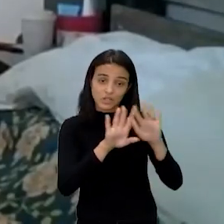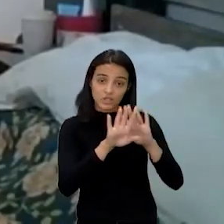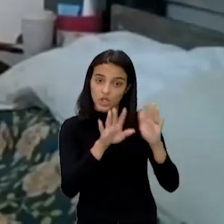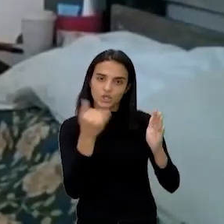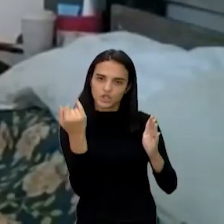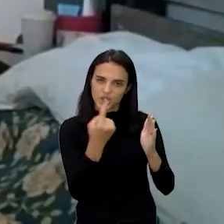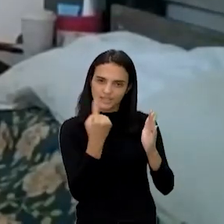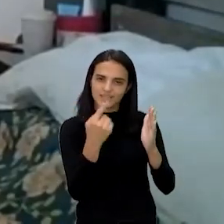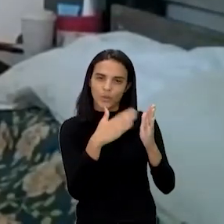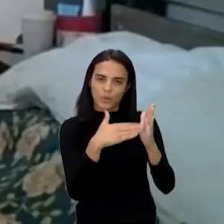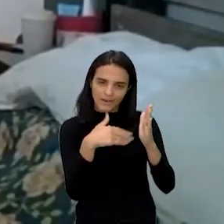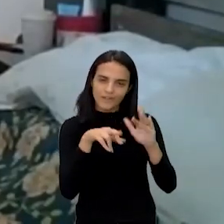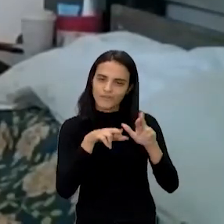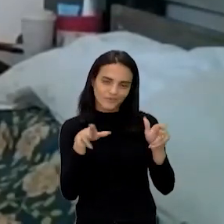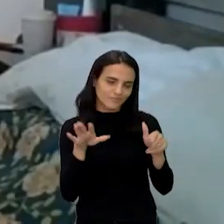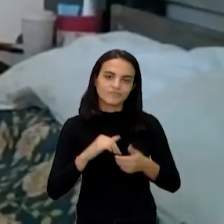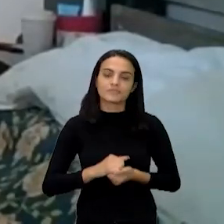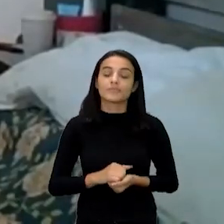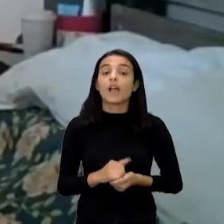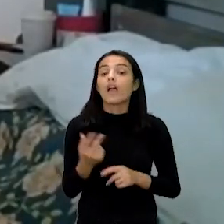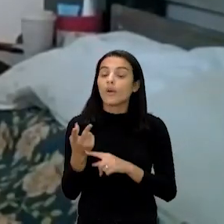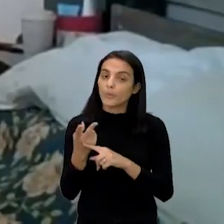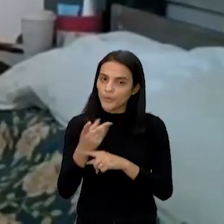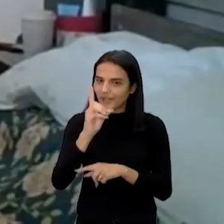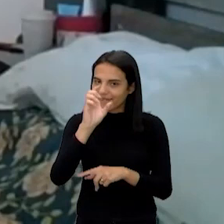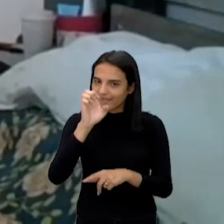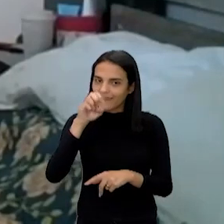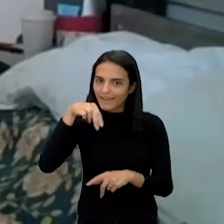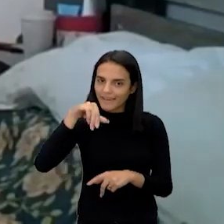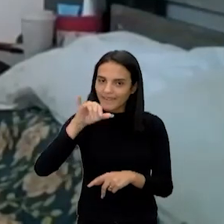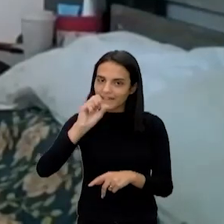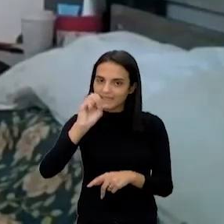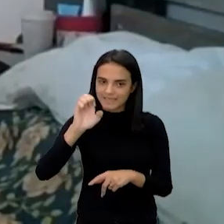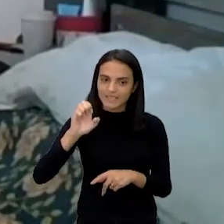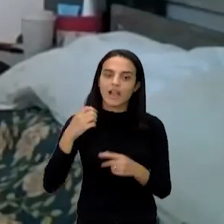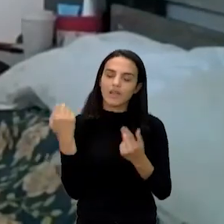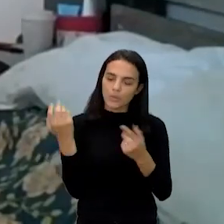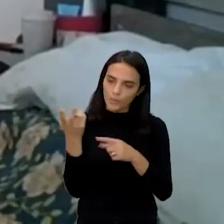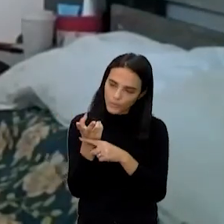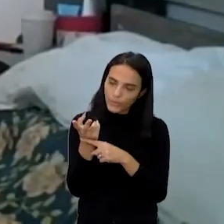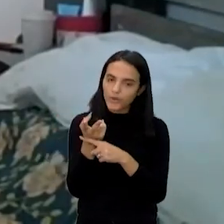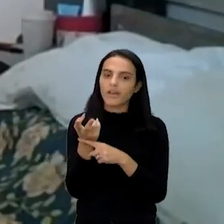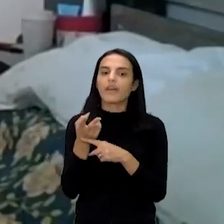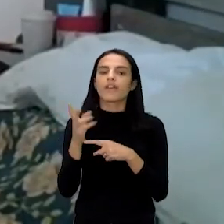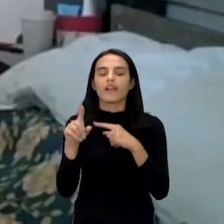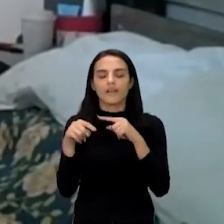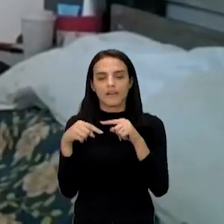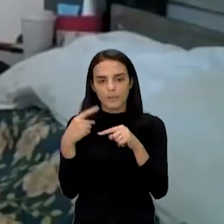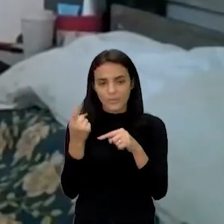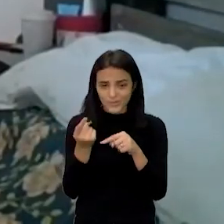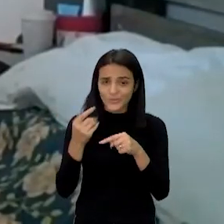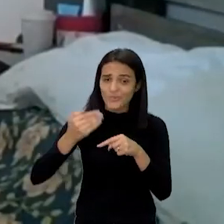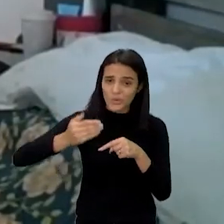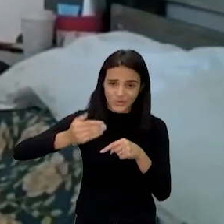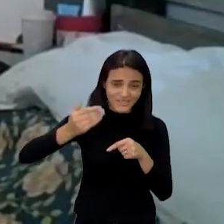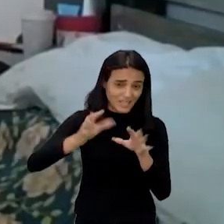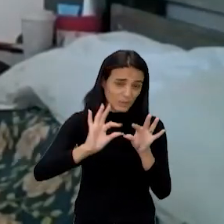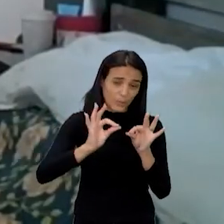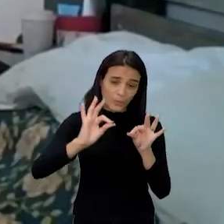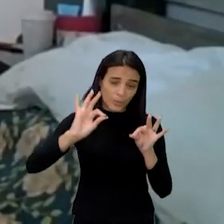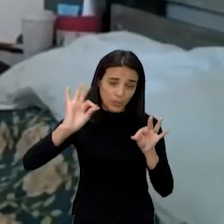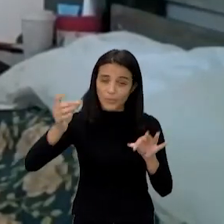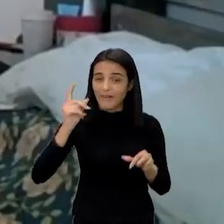enfim. E aí eu procurei a Denise e aí a gente passei pelo processo de identificação, foi longo, não foi fácil,